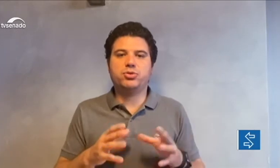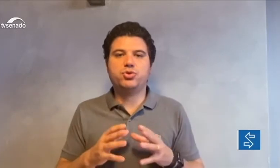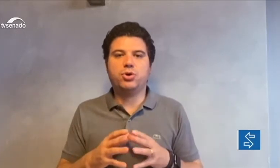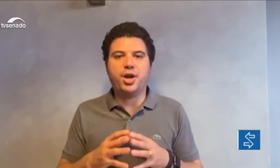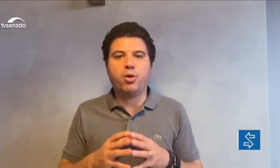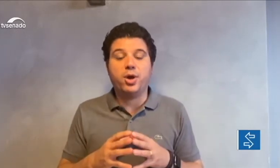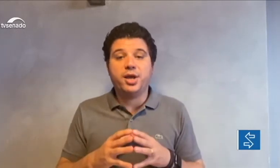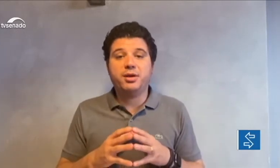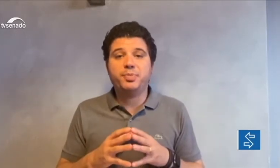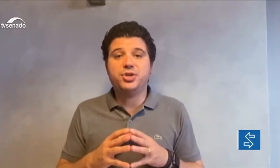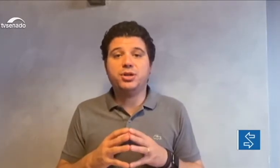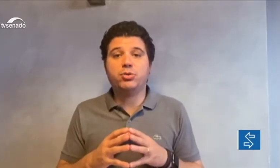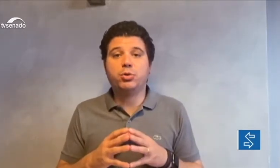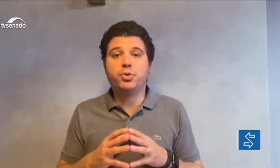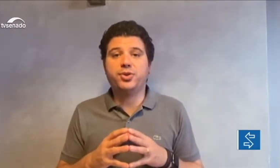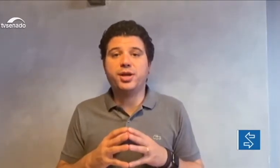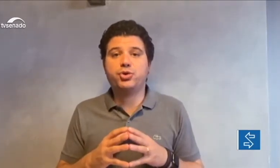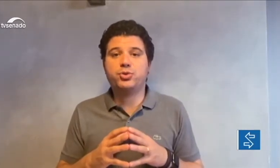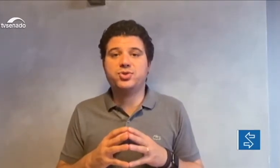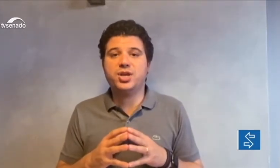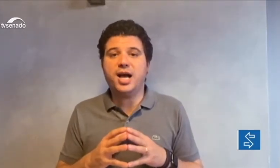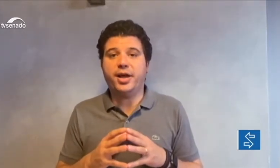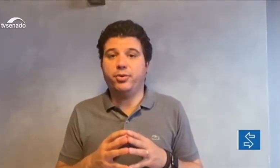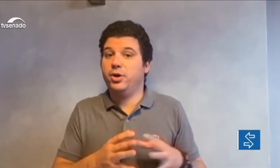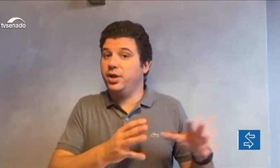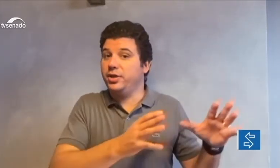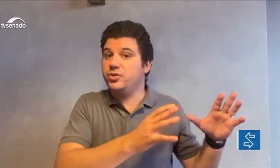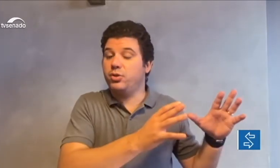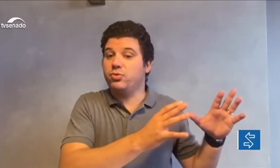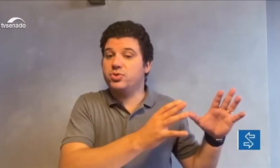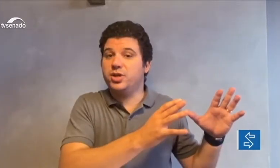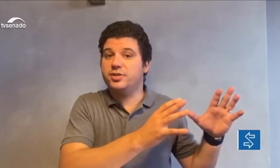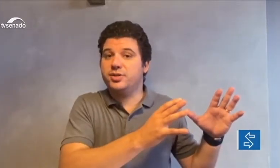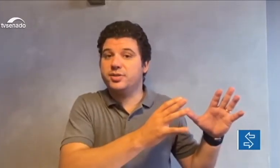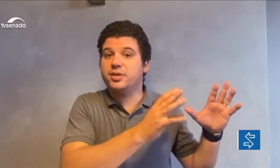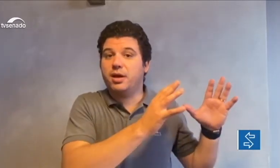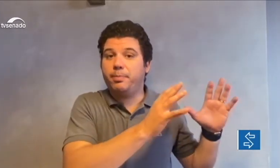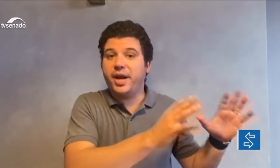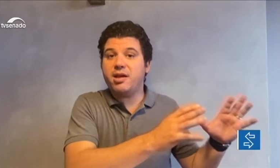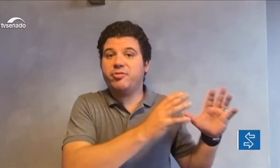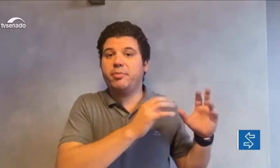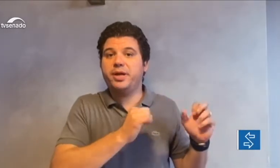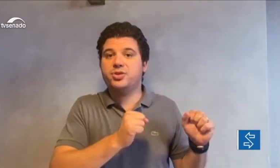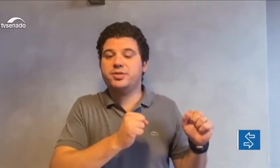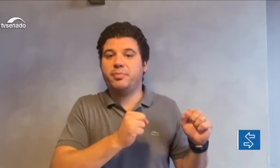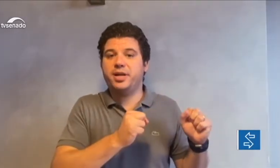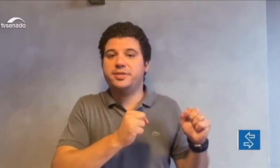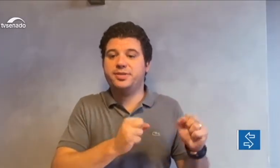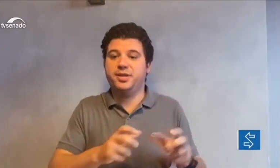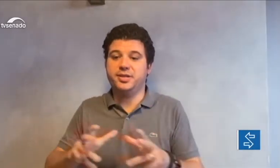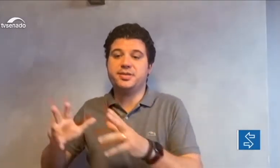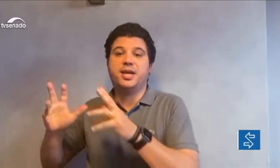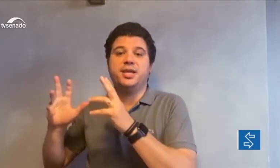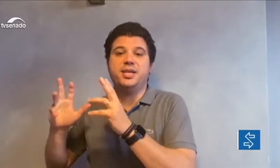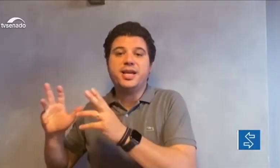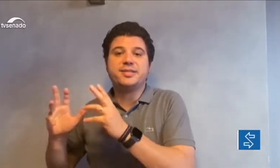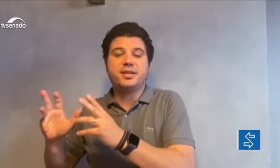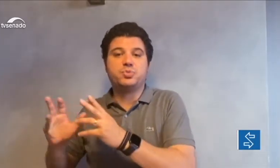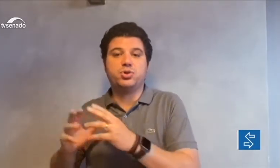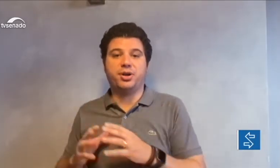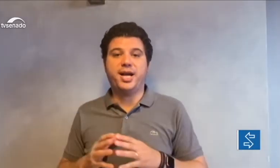atuação institucional, impedindo que o Poder Judiciário, em circunstâncias previamente estabelecidas